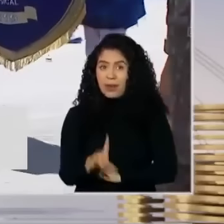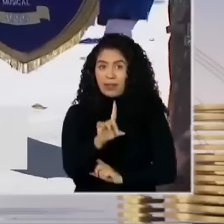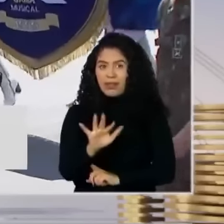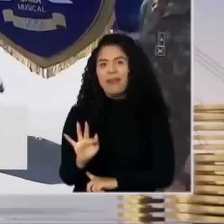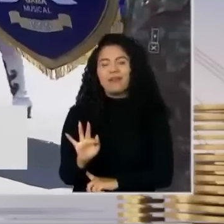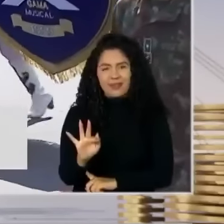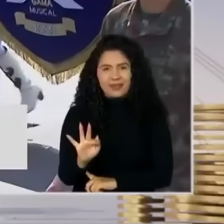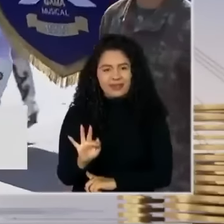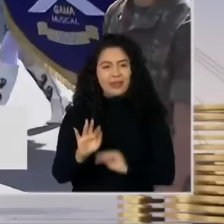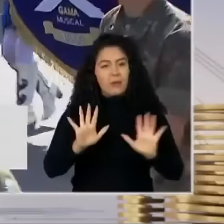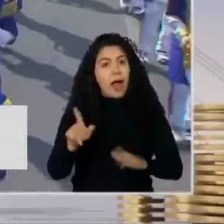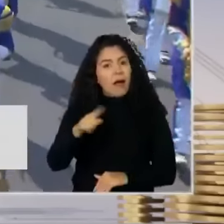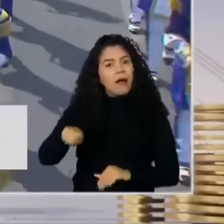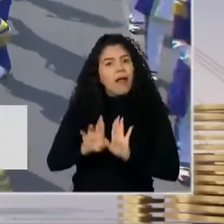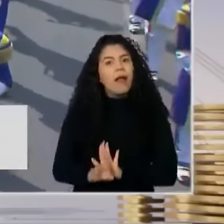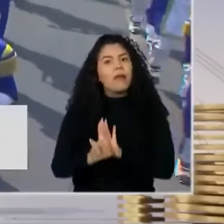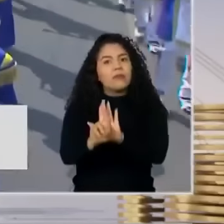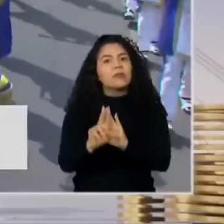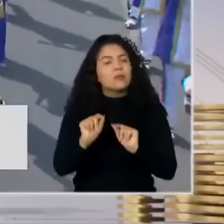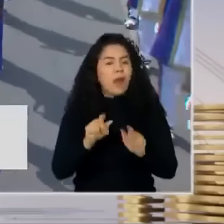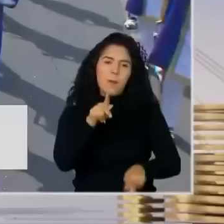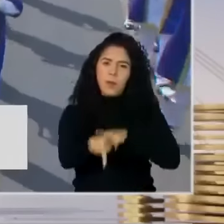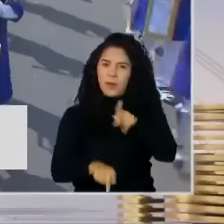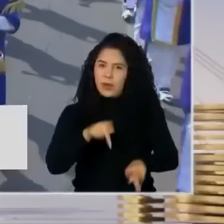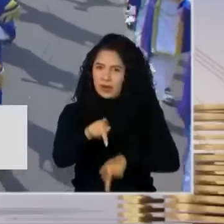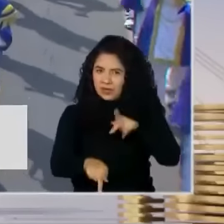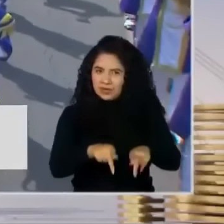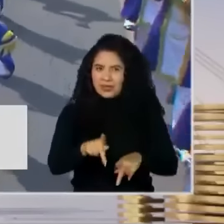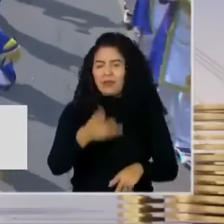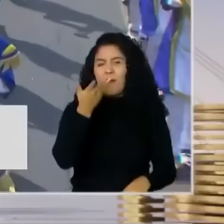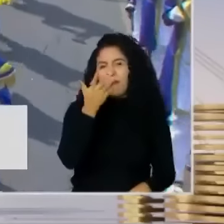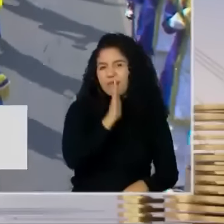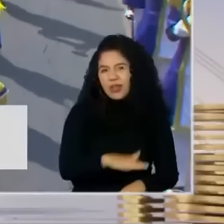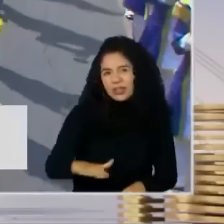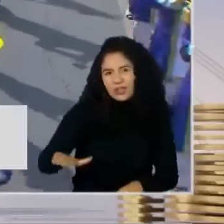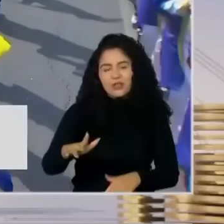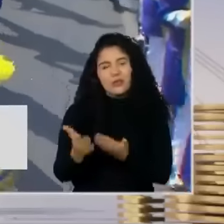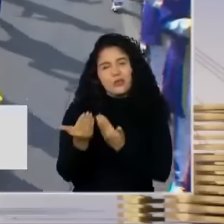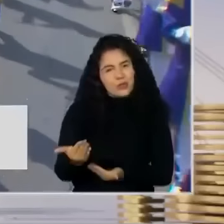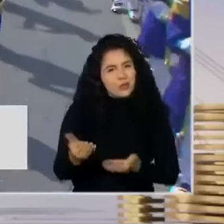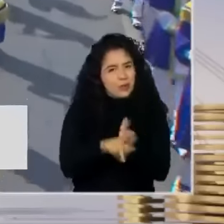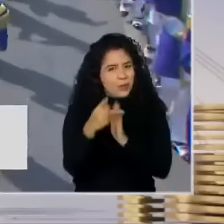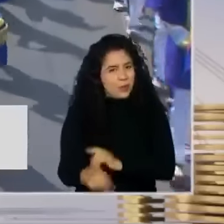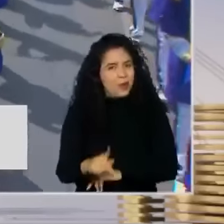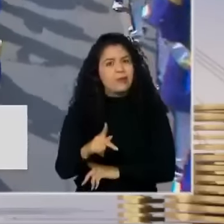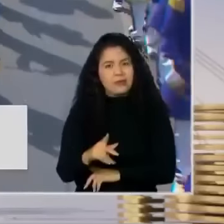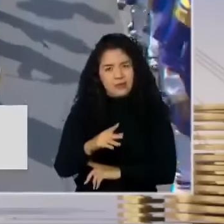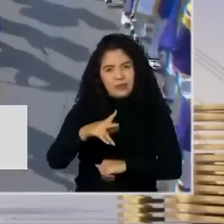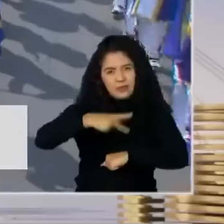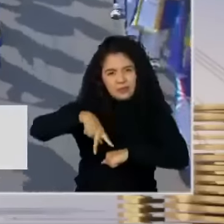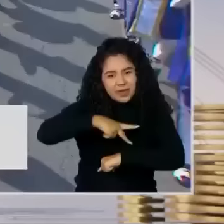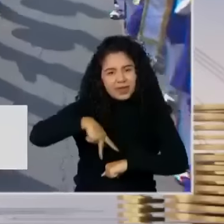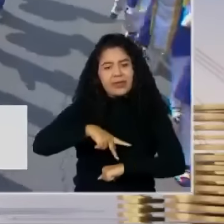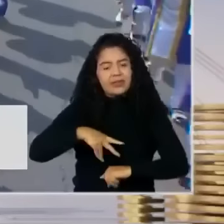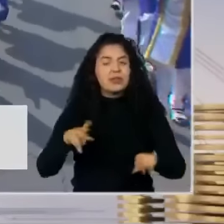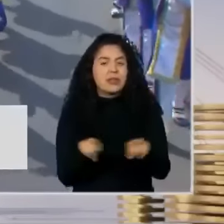avaliar, o direito tem criado uma técnica que se chama ponderação, que leva em consideração se é um direito e